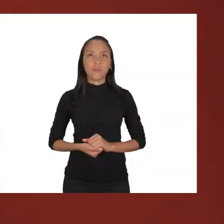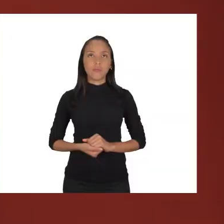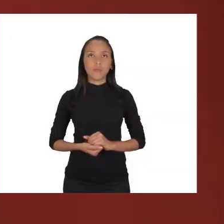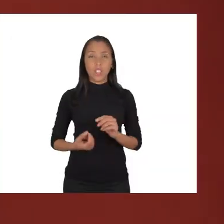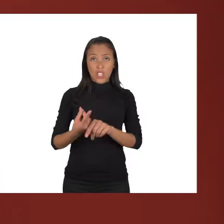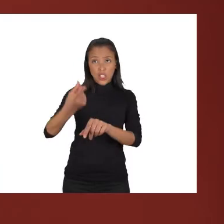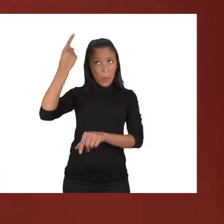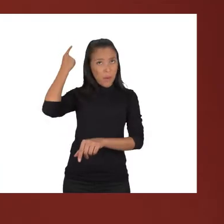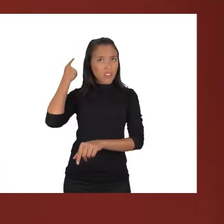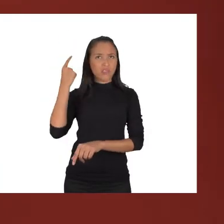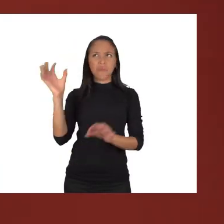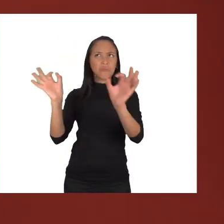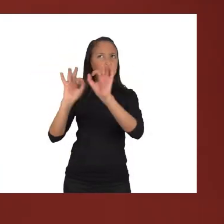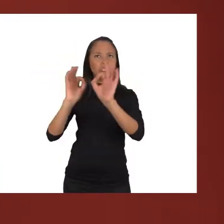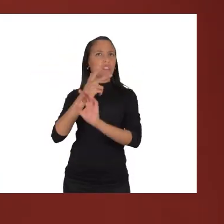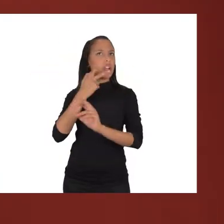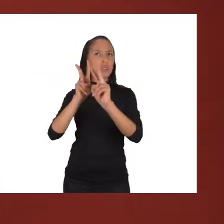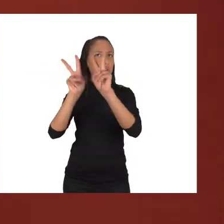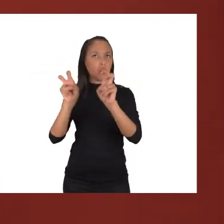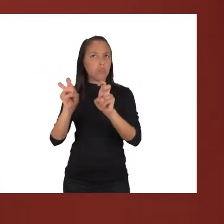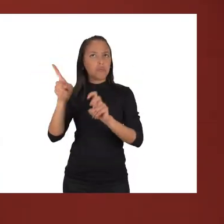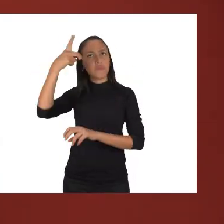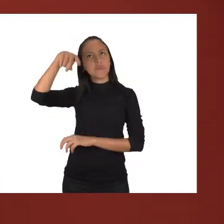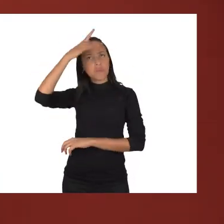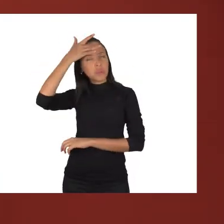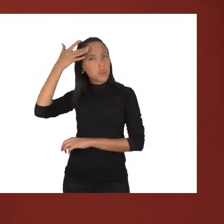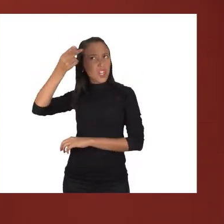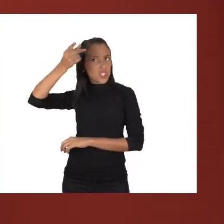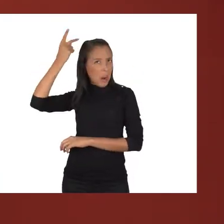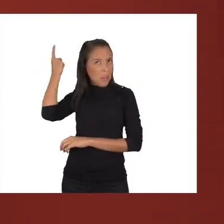Naquela época, ninguém falava nada disso. Não tinha nem noção de que